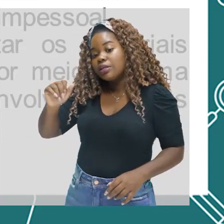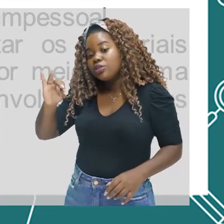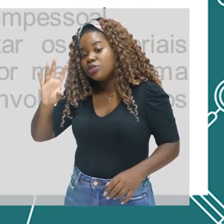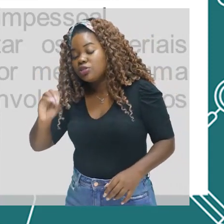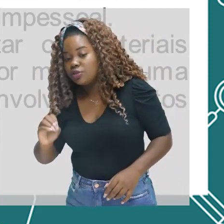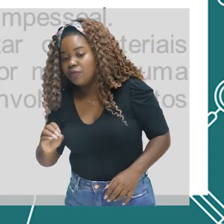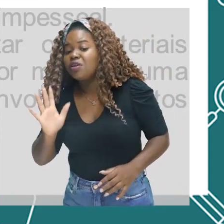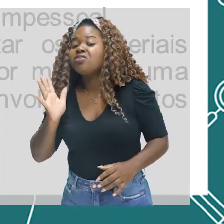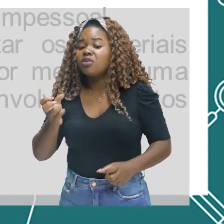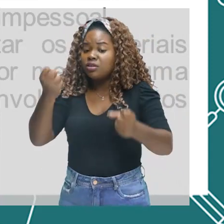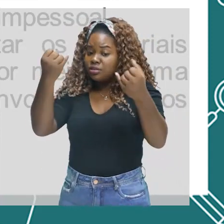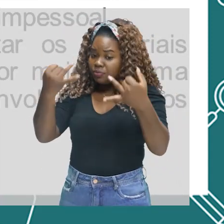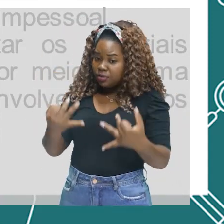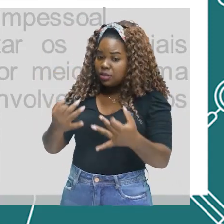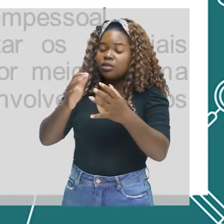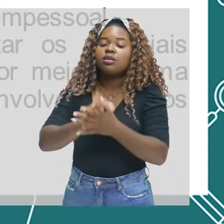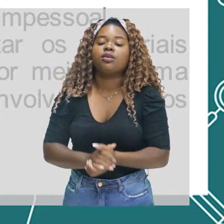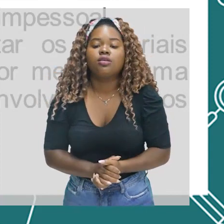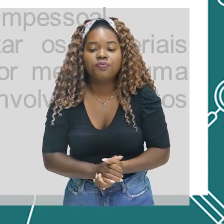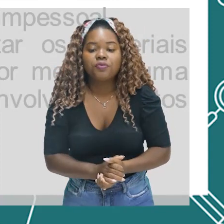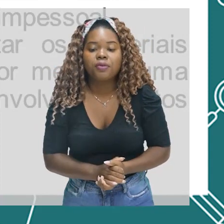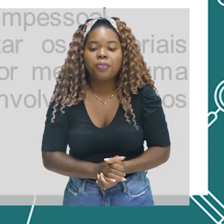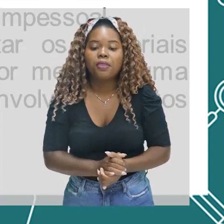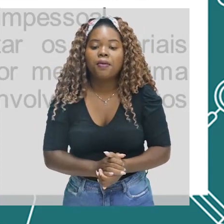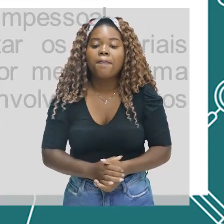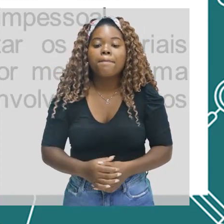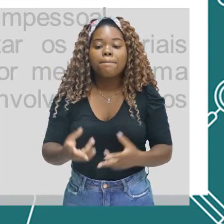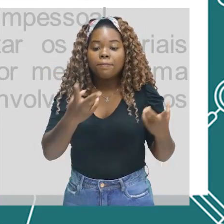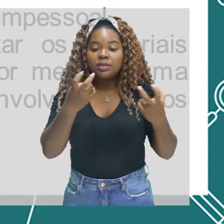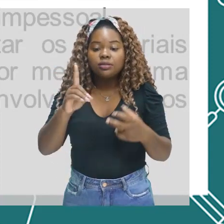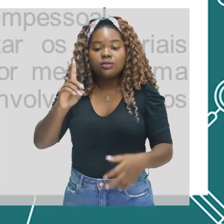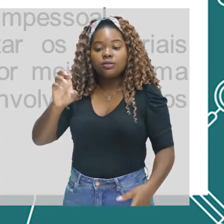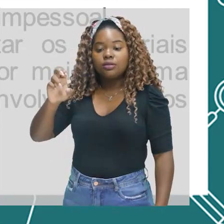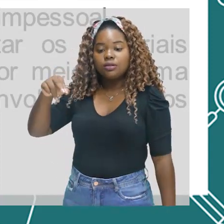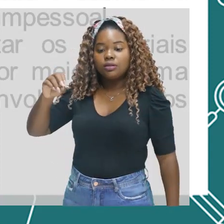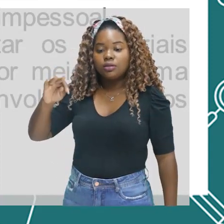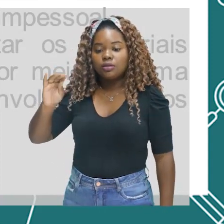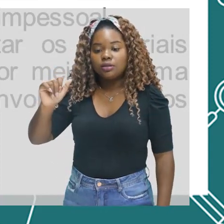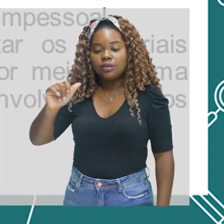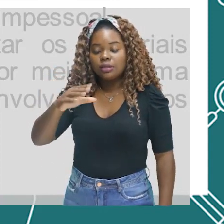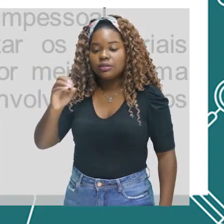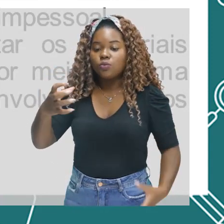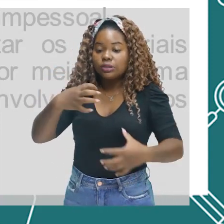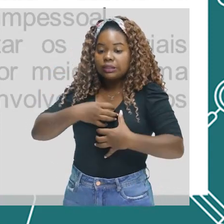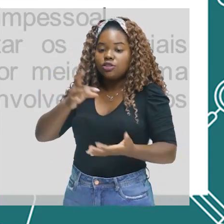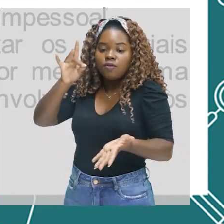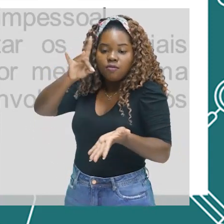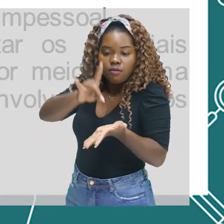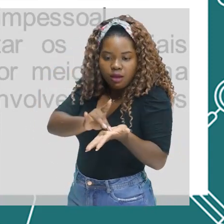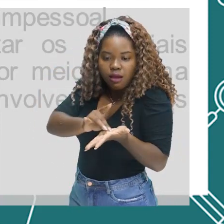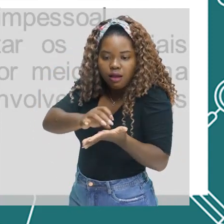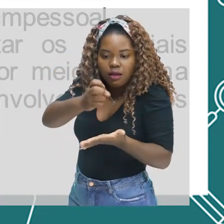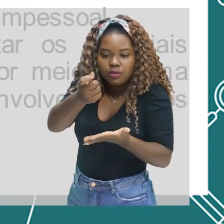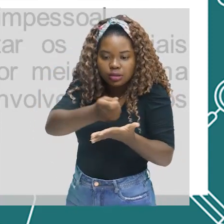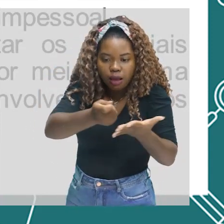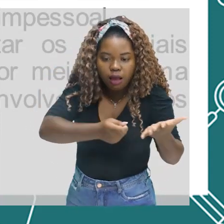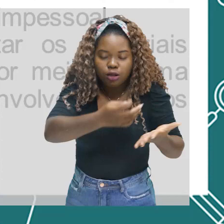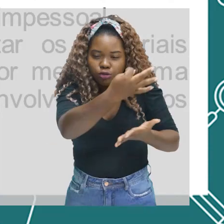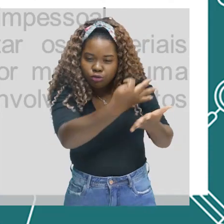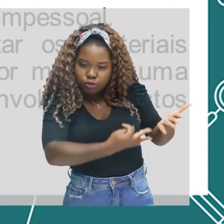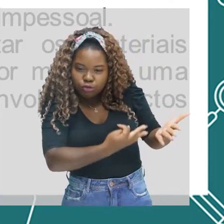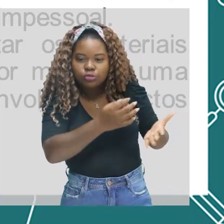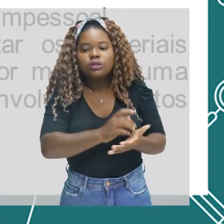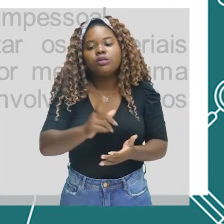denotação e conotação. Observem que denotação, sentido real, né? Aquele que está ali